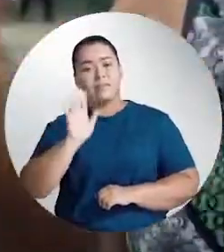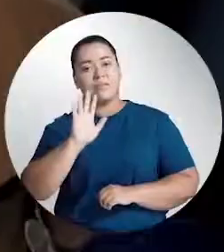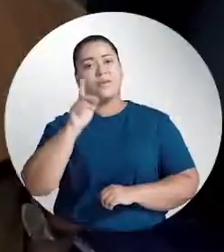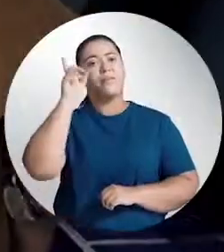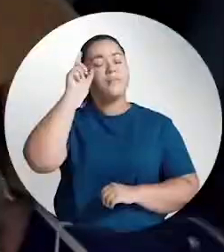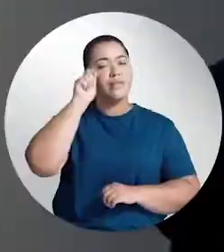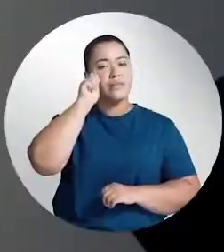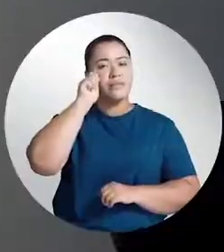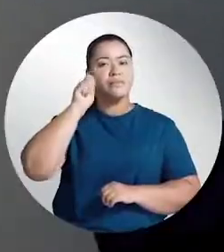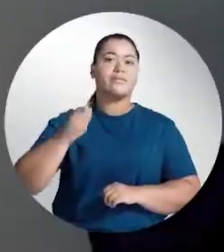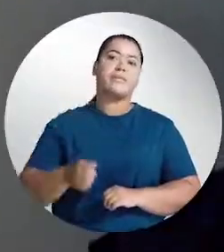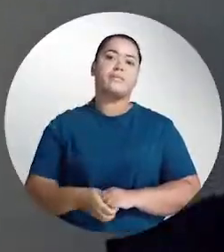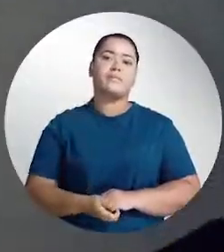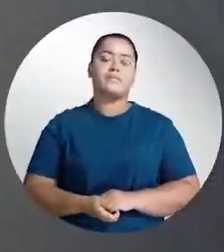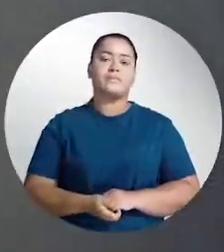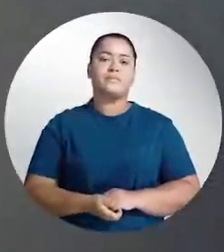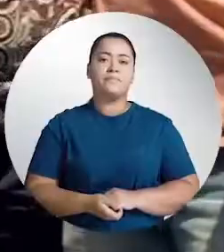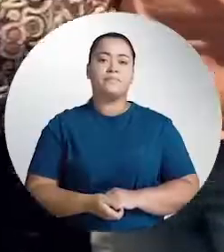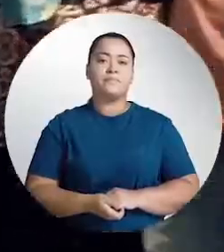dia!